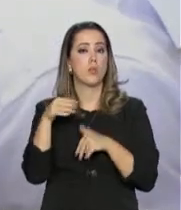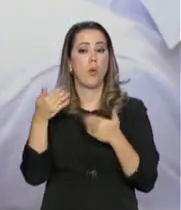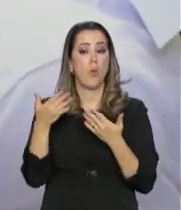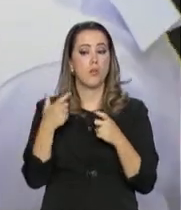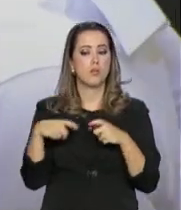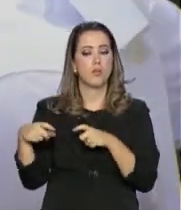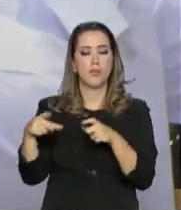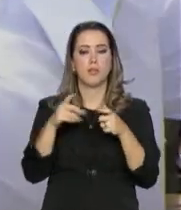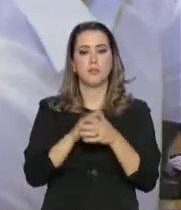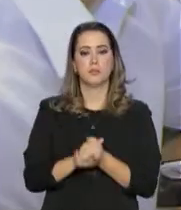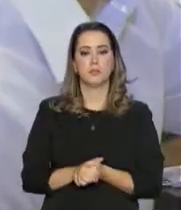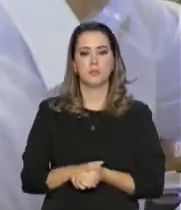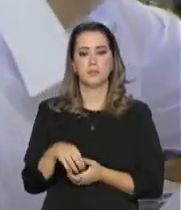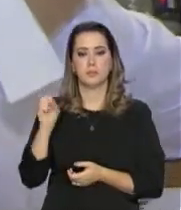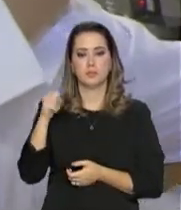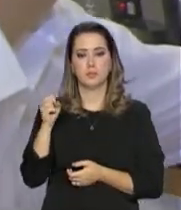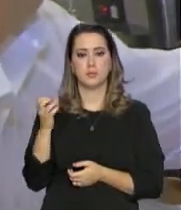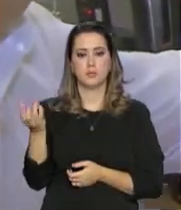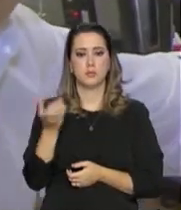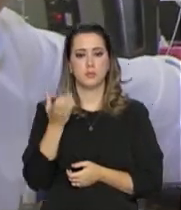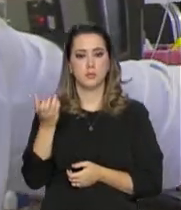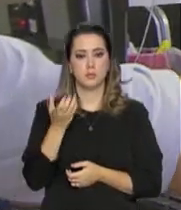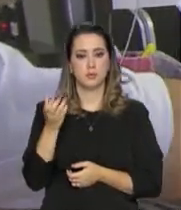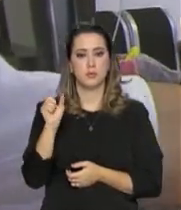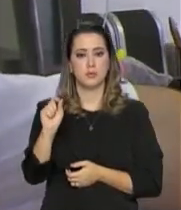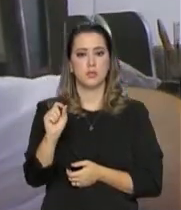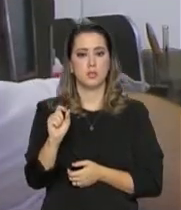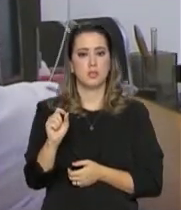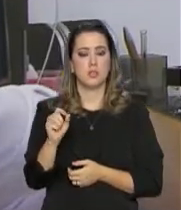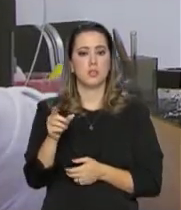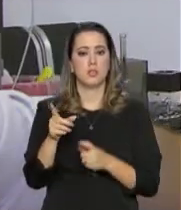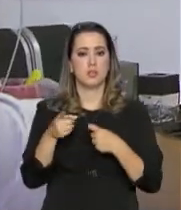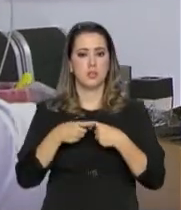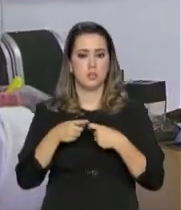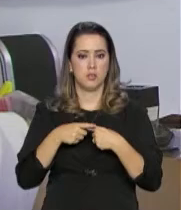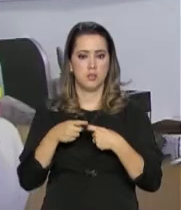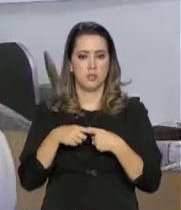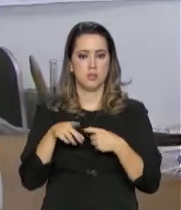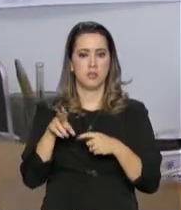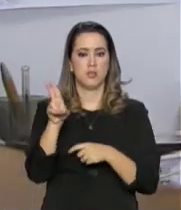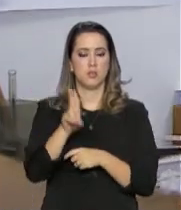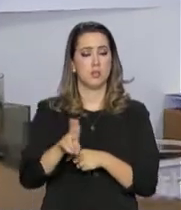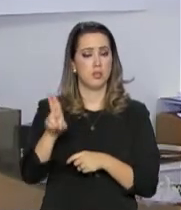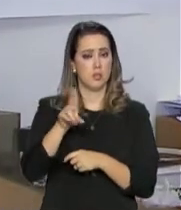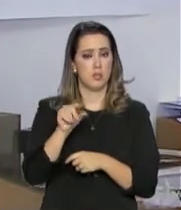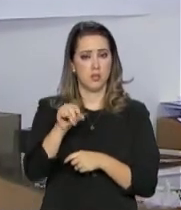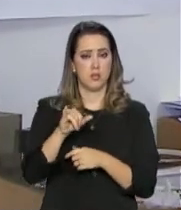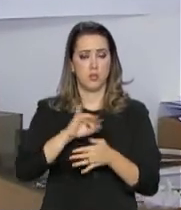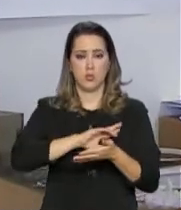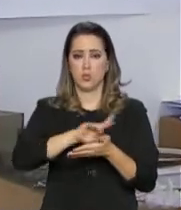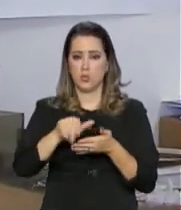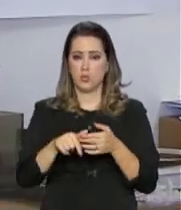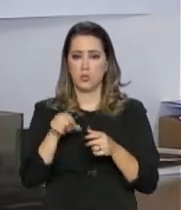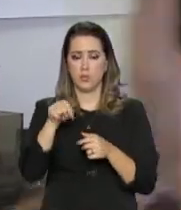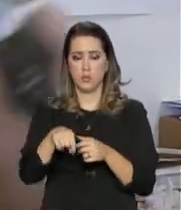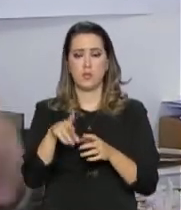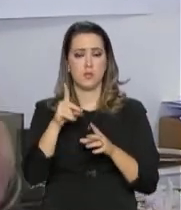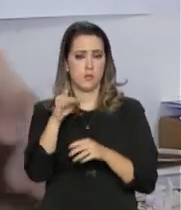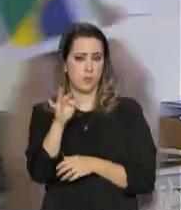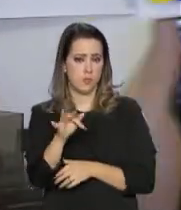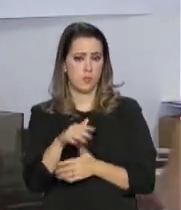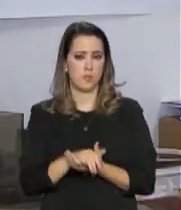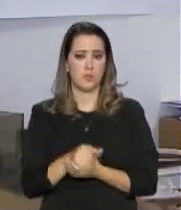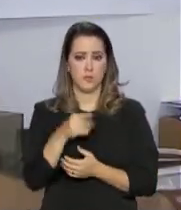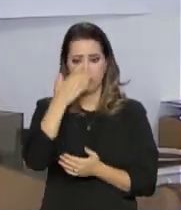você vai fazer sim eu quero pra medicina e nas instituições a fg ou ask da ufpa está